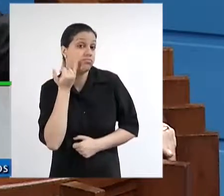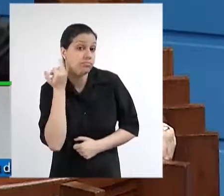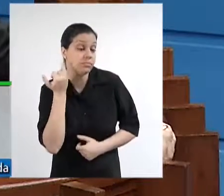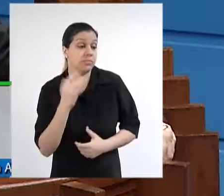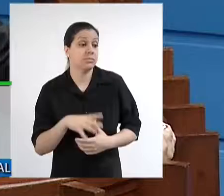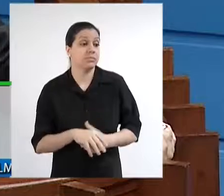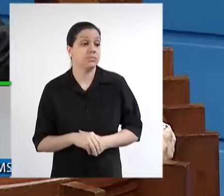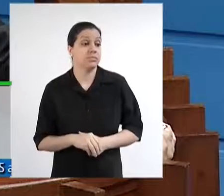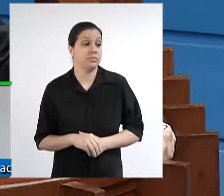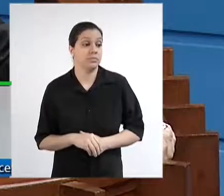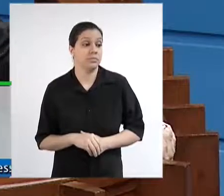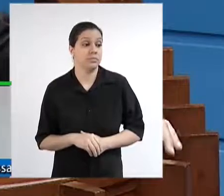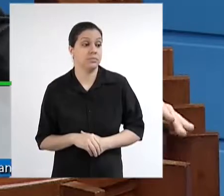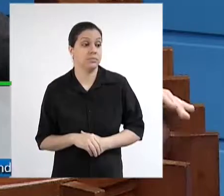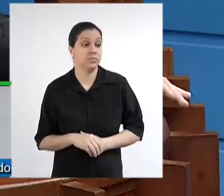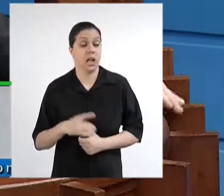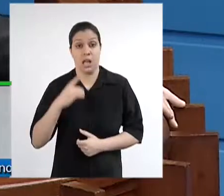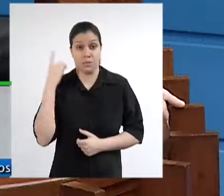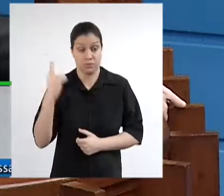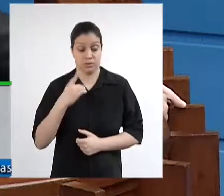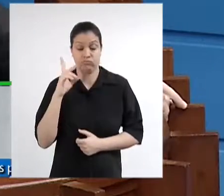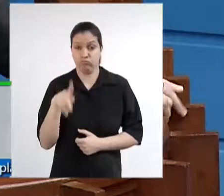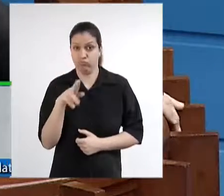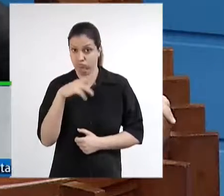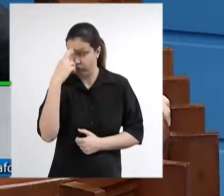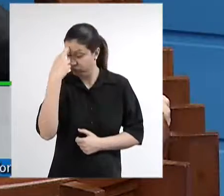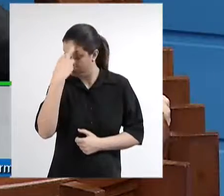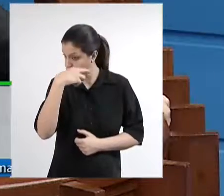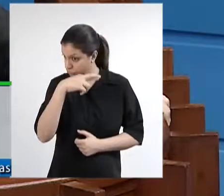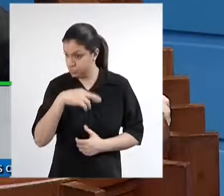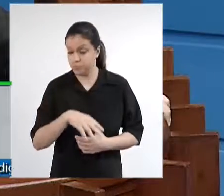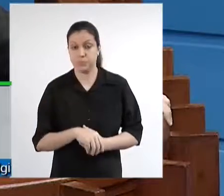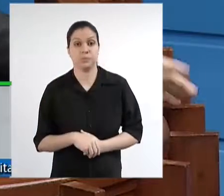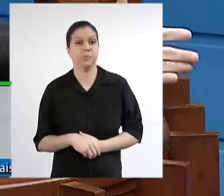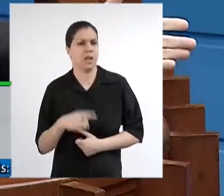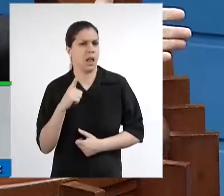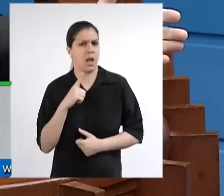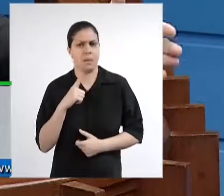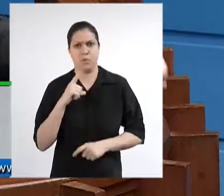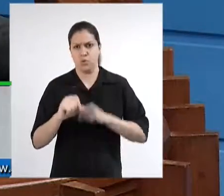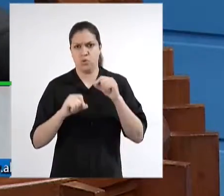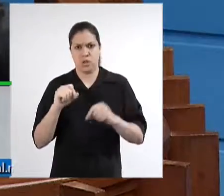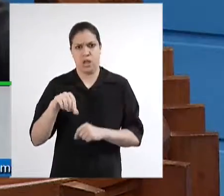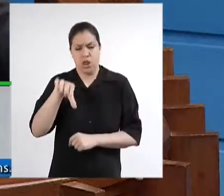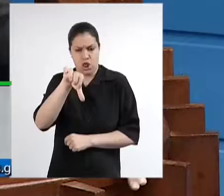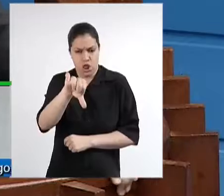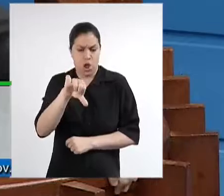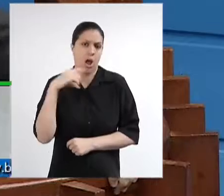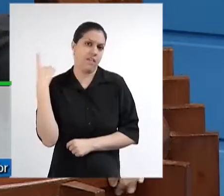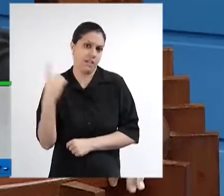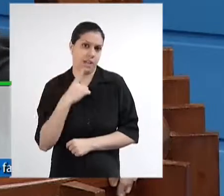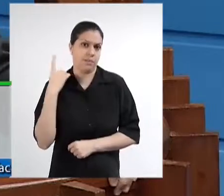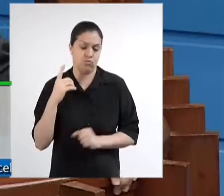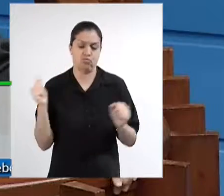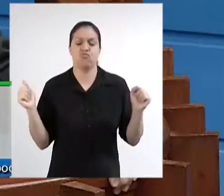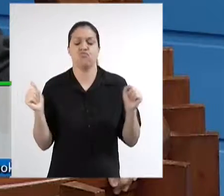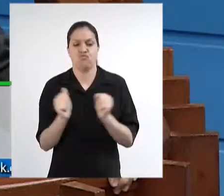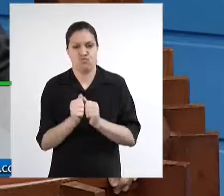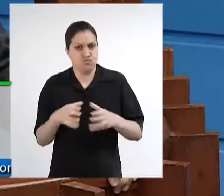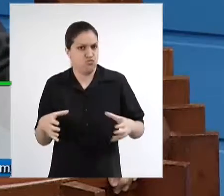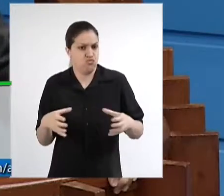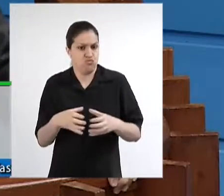Jamilson, deputado Rinaldo, e temos 9 deputados que